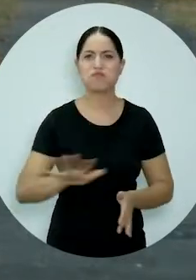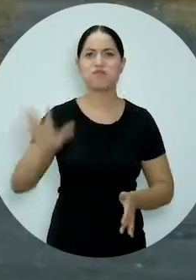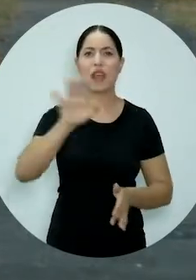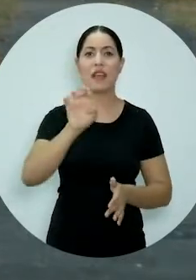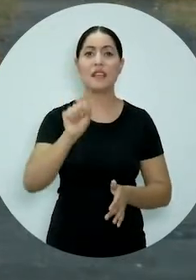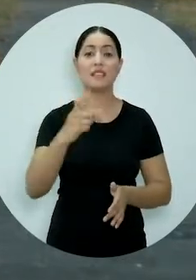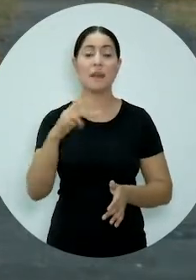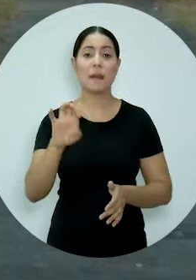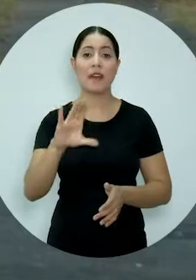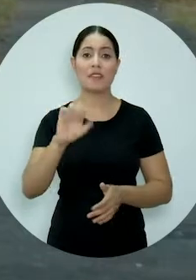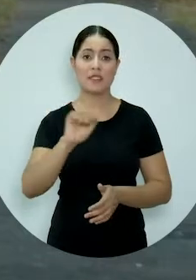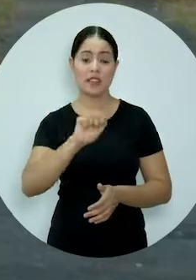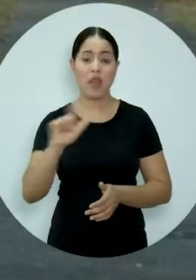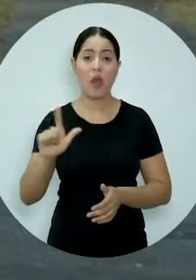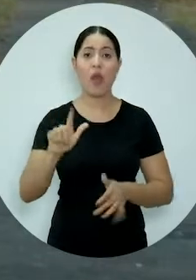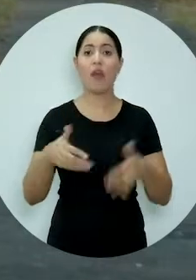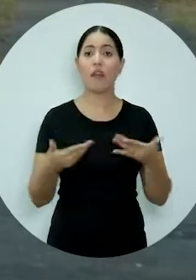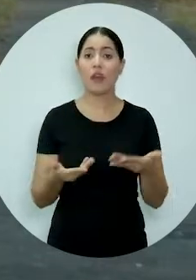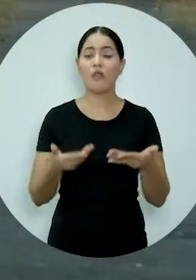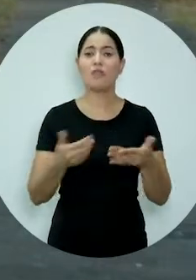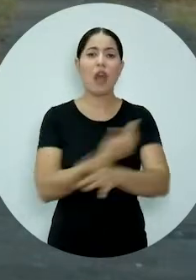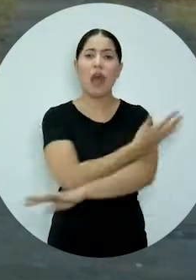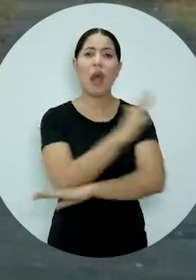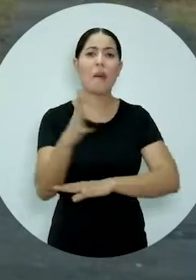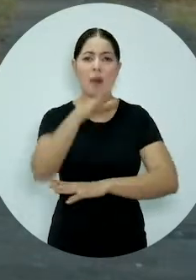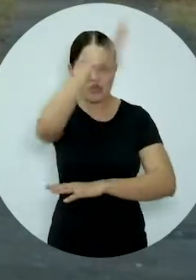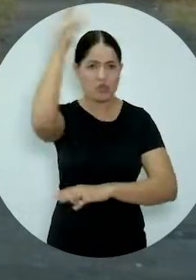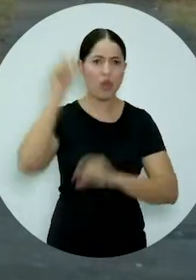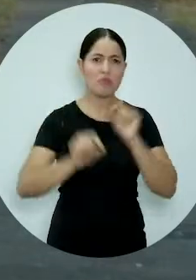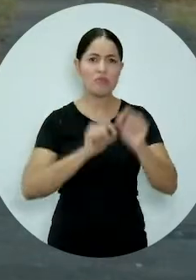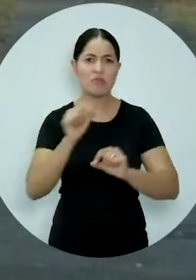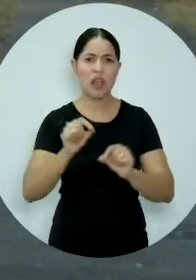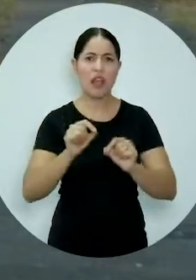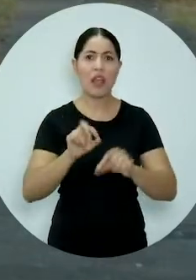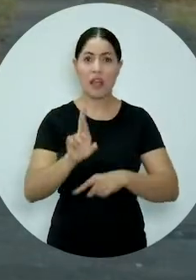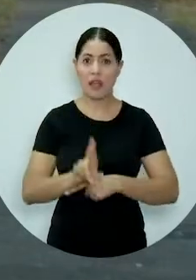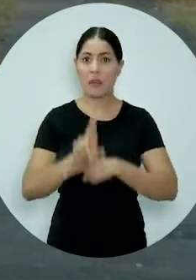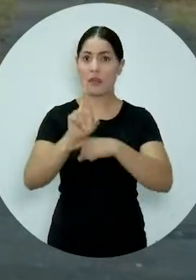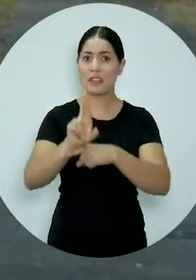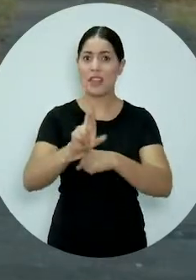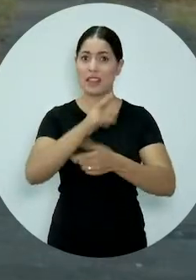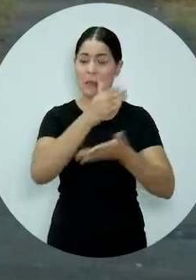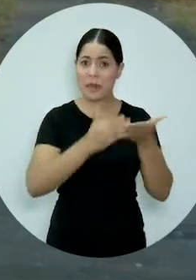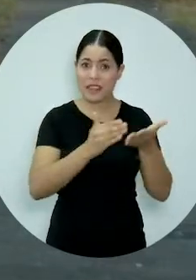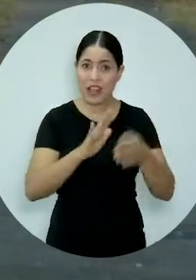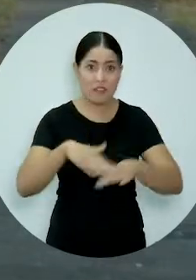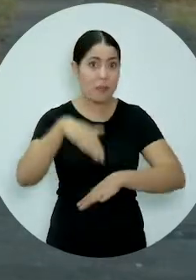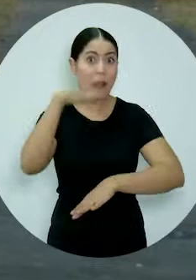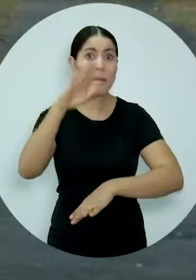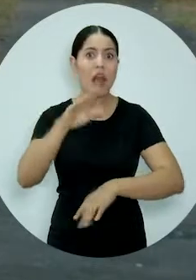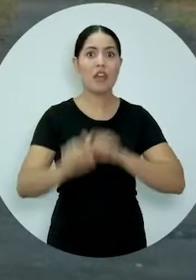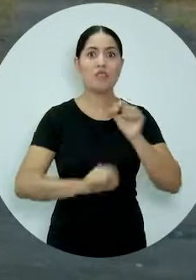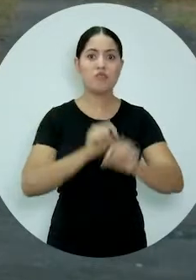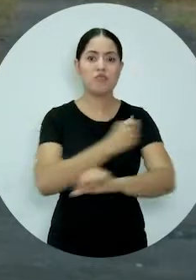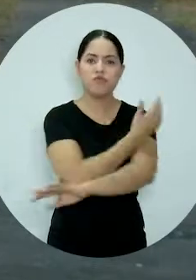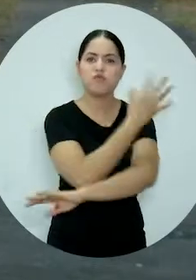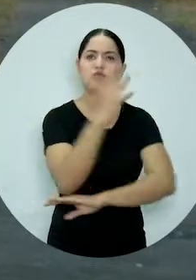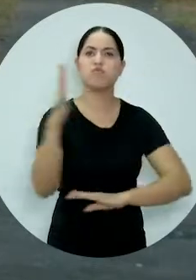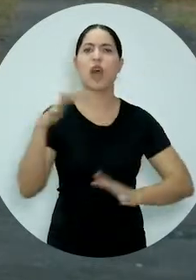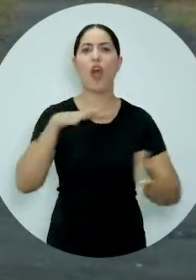a Amazônia representa mais da metade das florestas tropicais remanescentes no planeta e compreende a